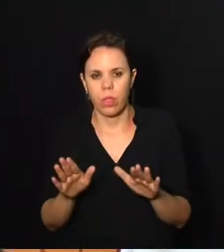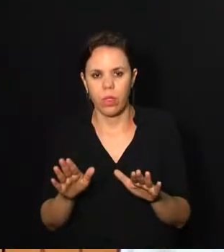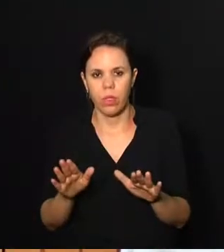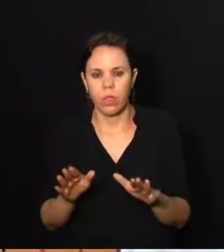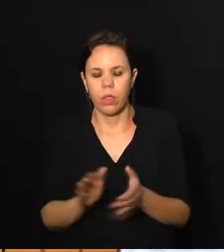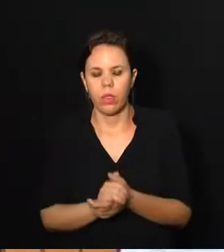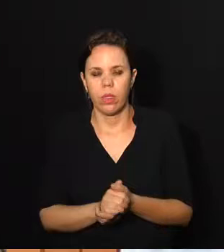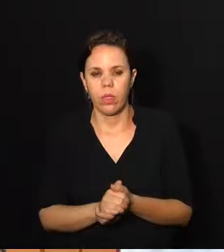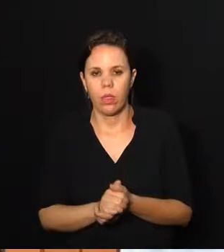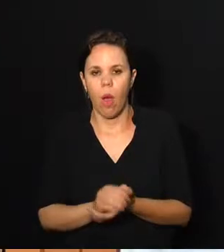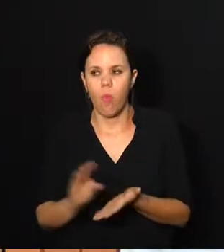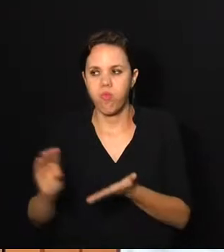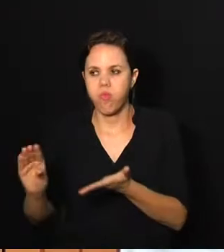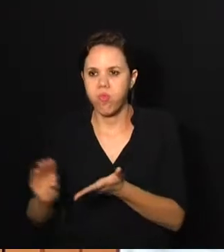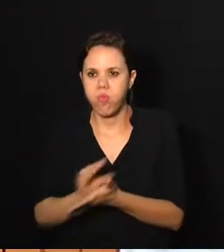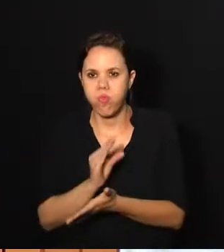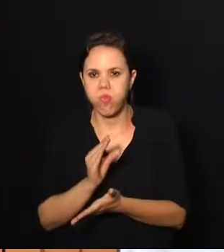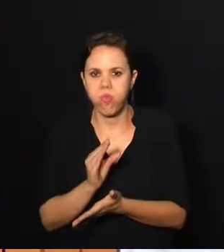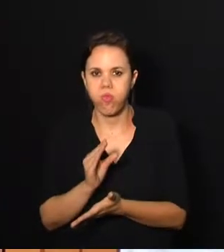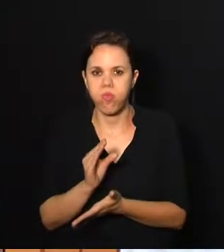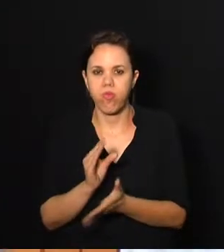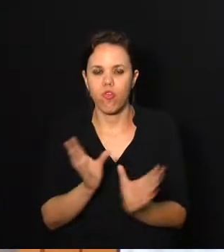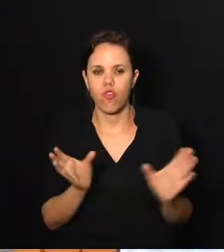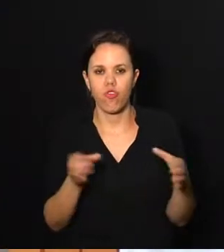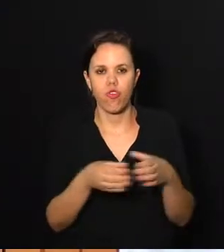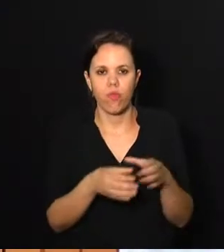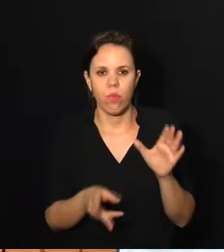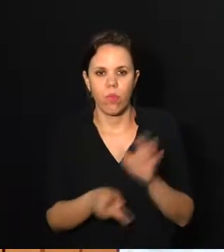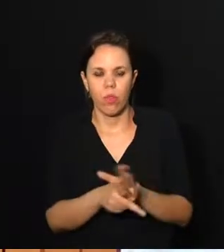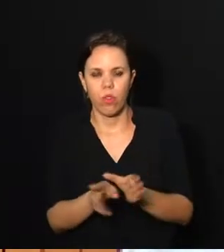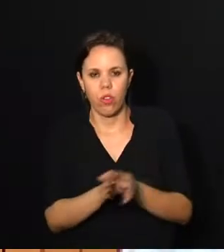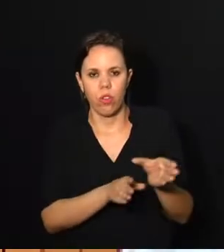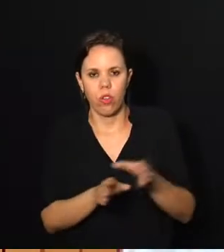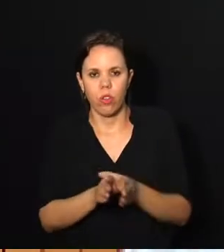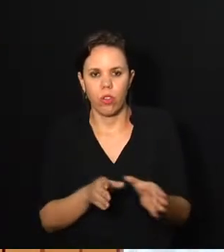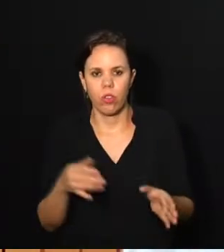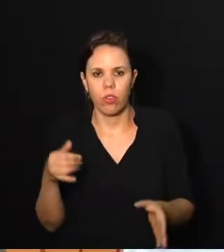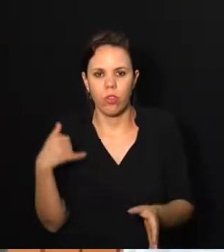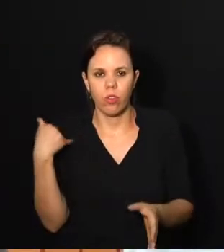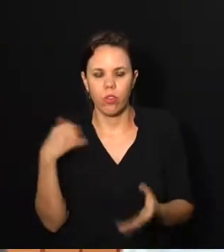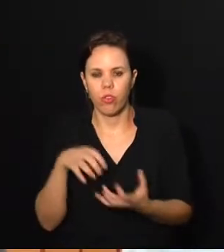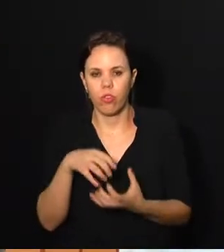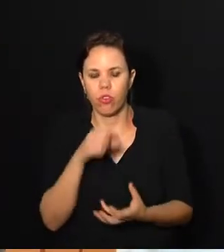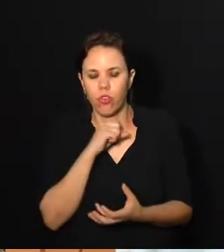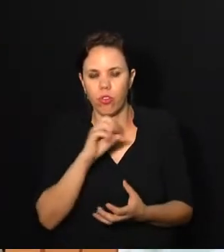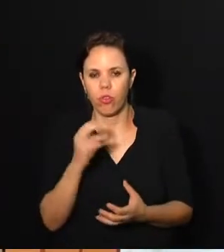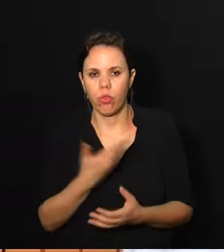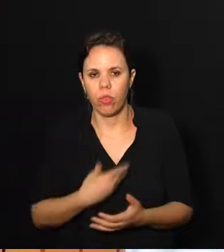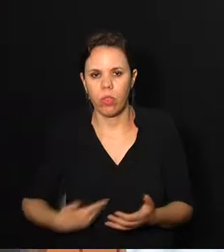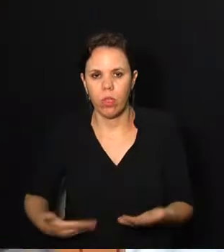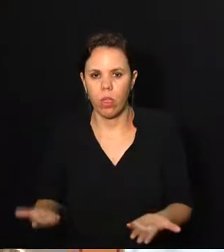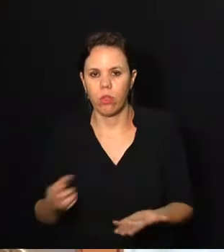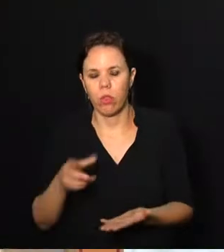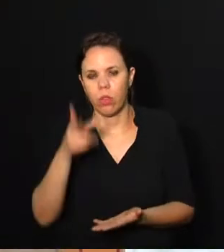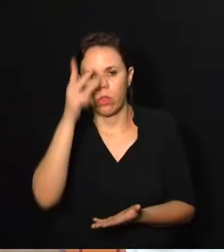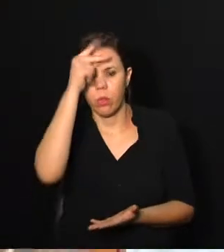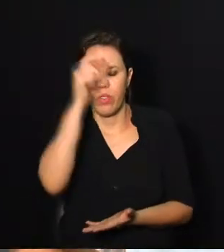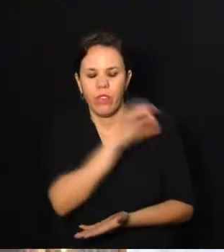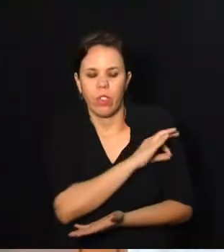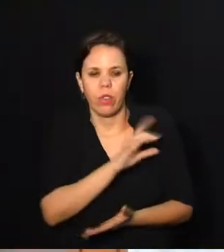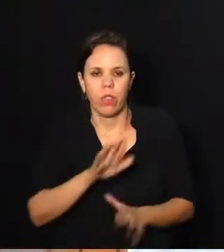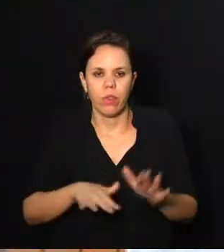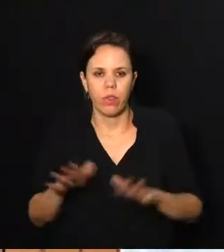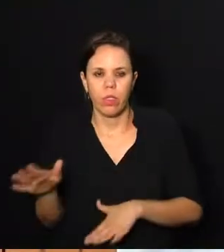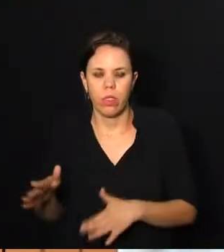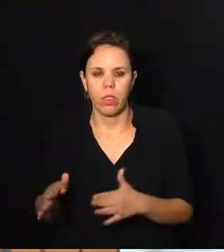for recurso do Conselho do Idoso, se for recurso do Estado, se for recurso da Prefeitura. Às vezes a gente enaltece